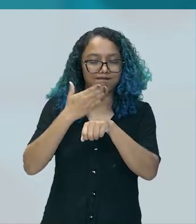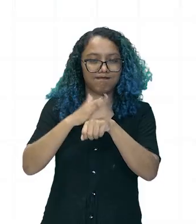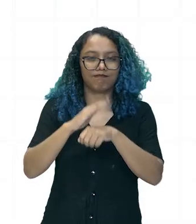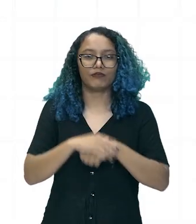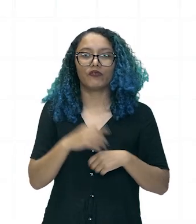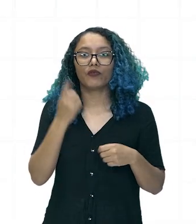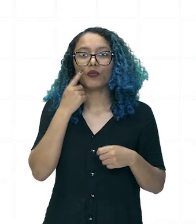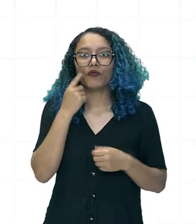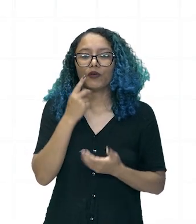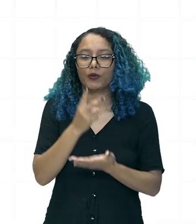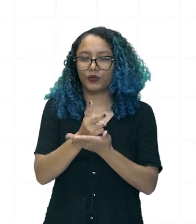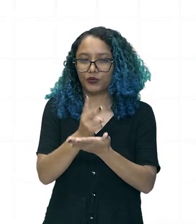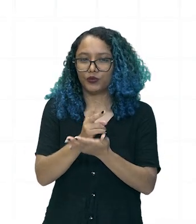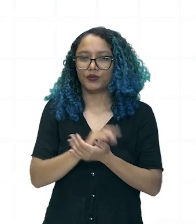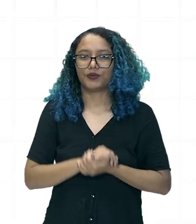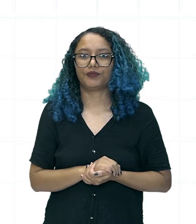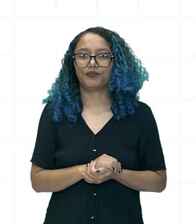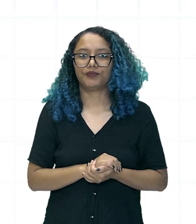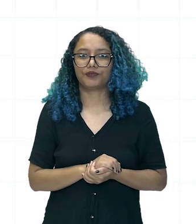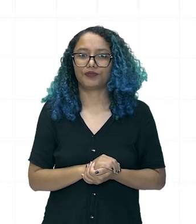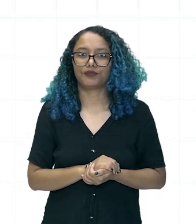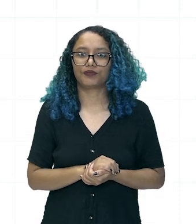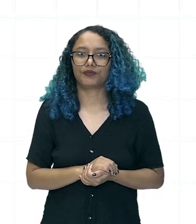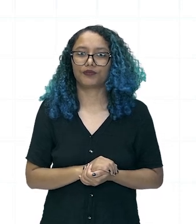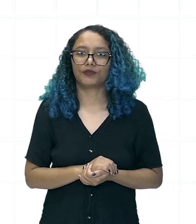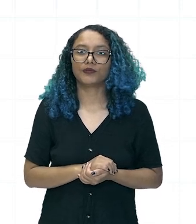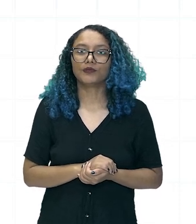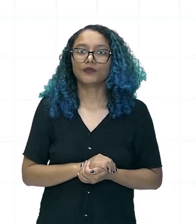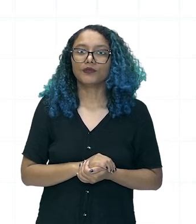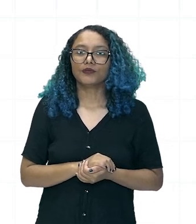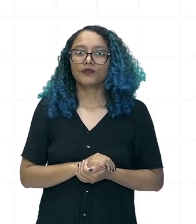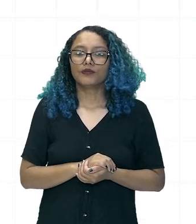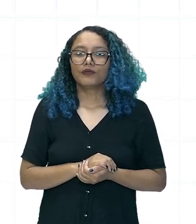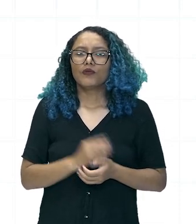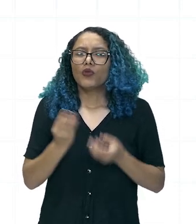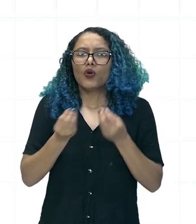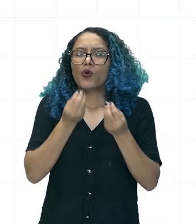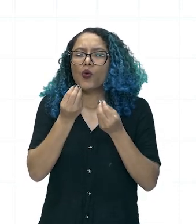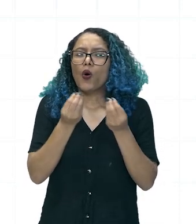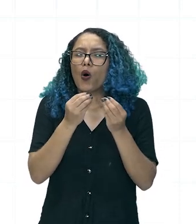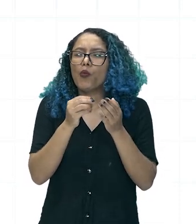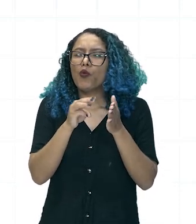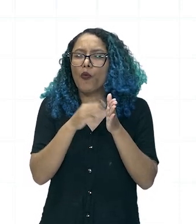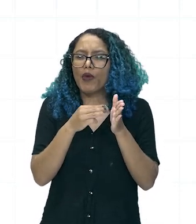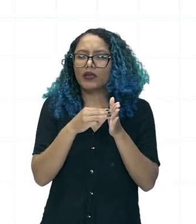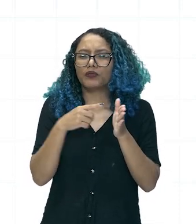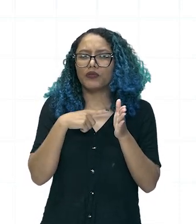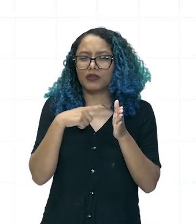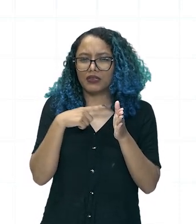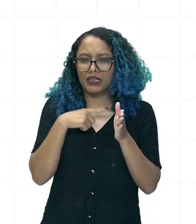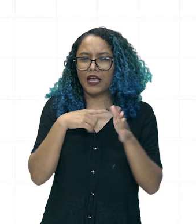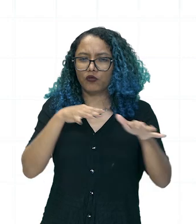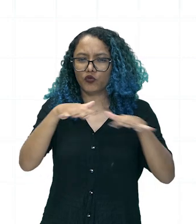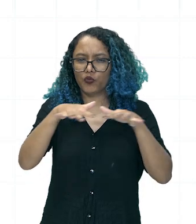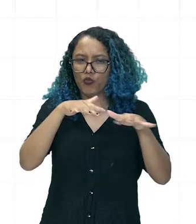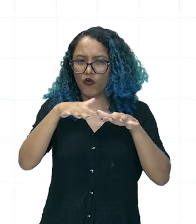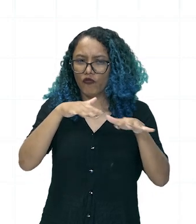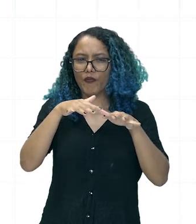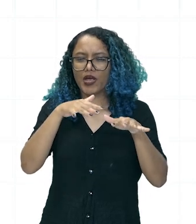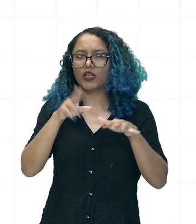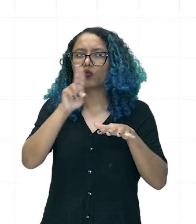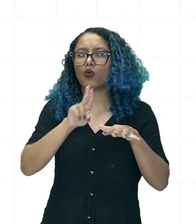A Jean, ela era uma ginasta e ela sofreu uma lesão. A gente sabe que quem é ginasta pode, né, acontecer isso. E ela